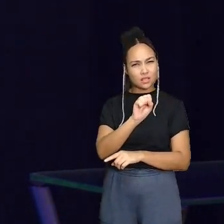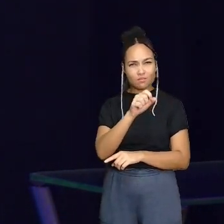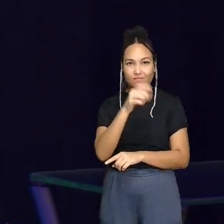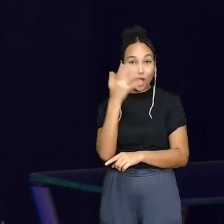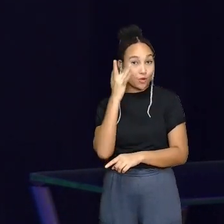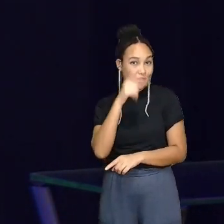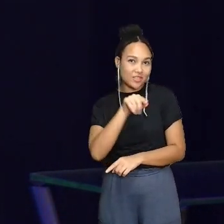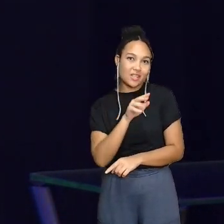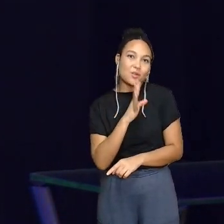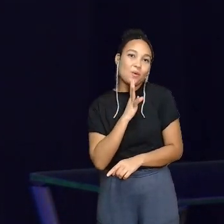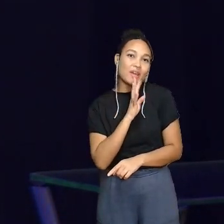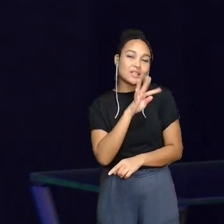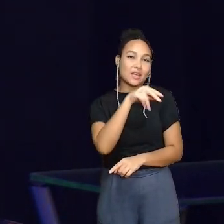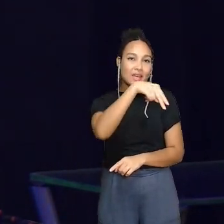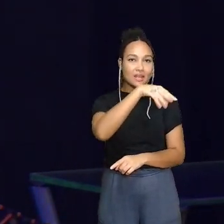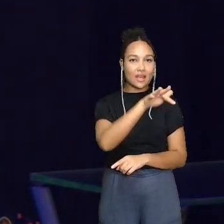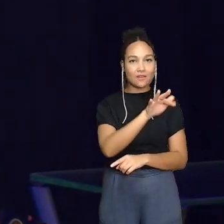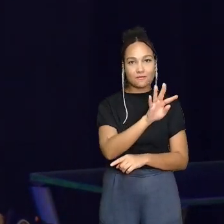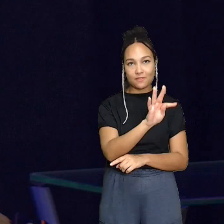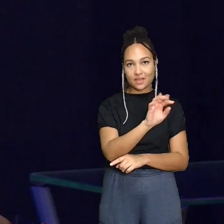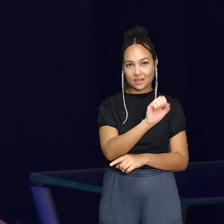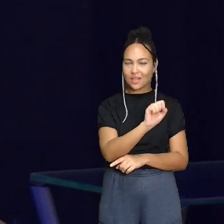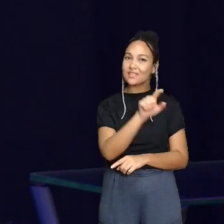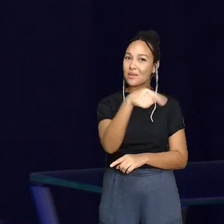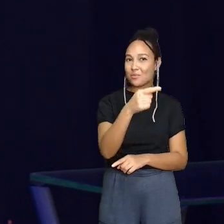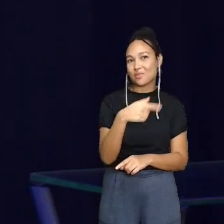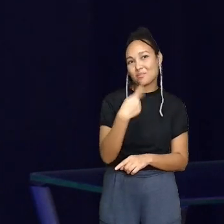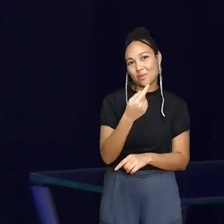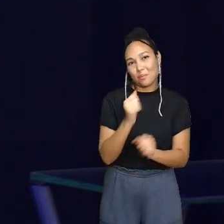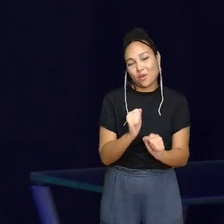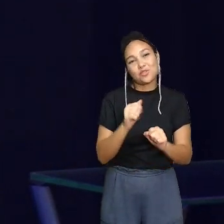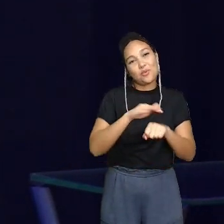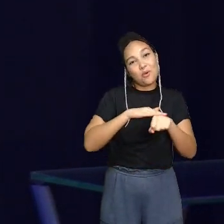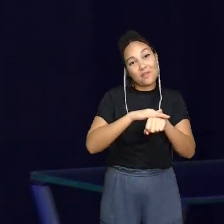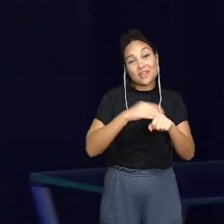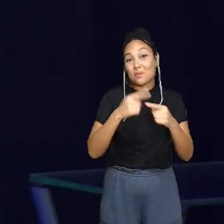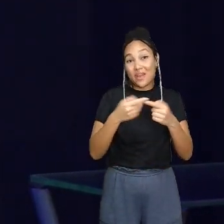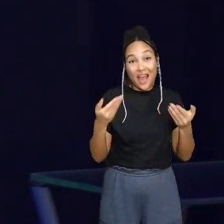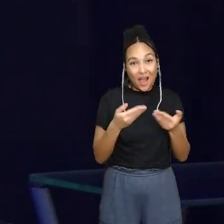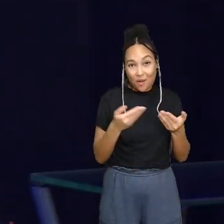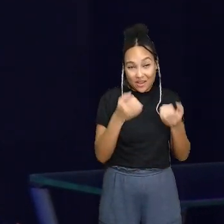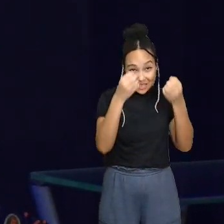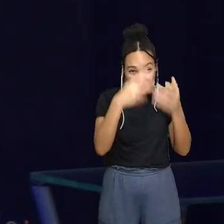que é NFT, mas se não souber, a gente pode trocar uma ideia depois, porque acho que não vai dar muito tempo.